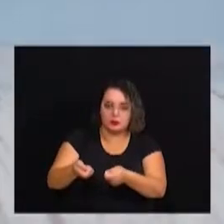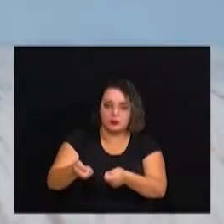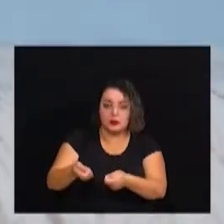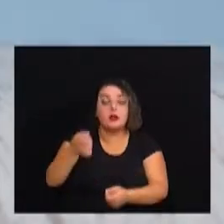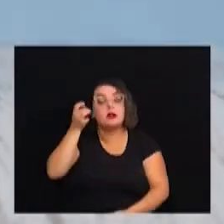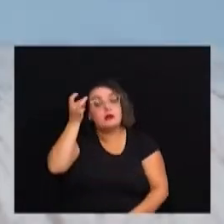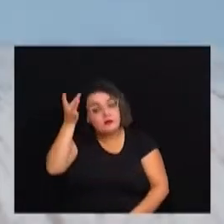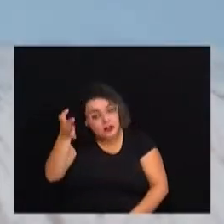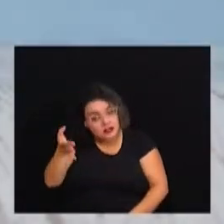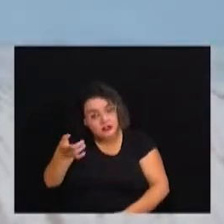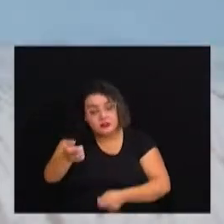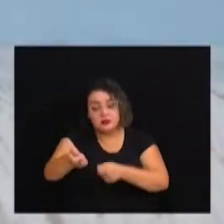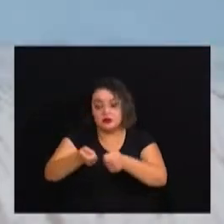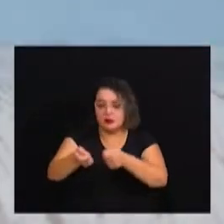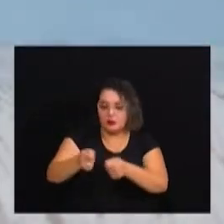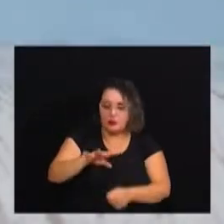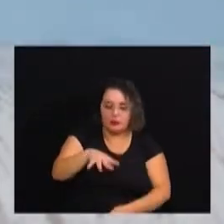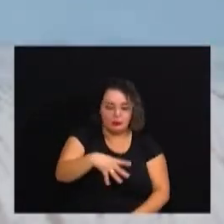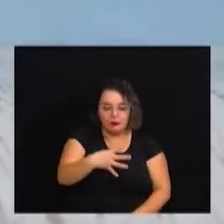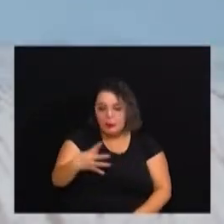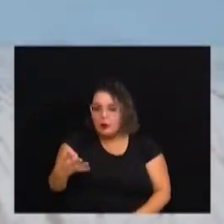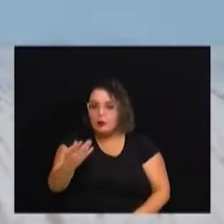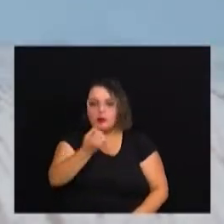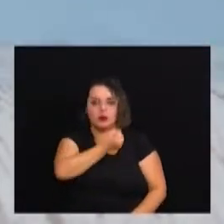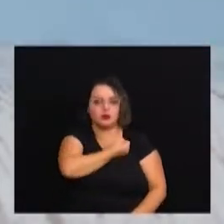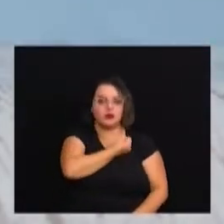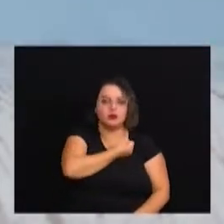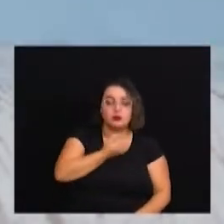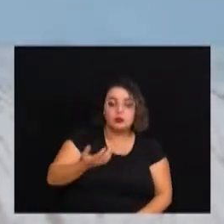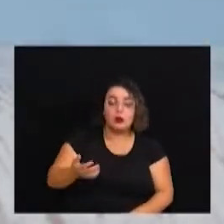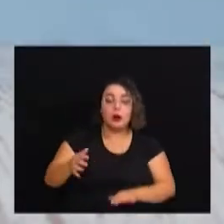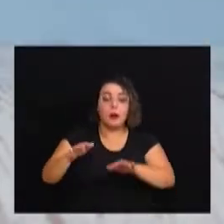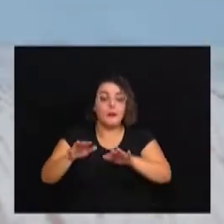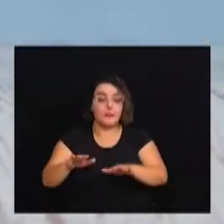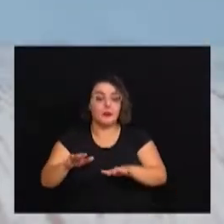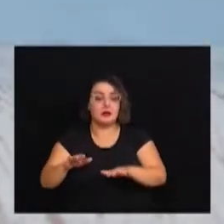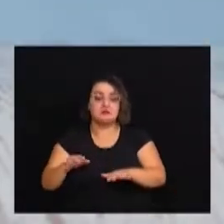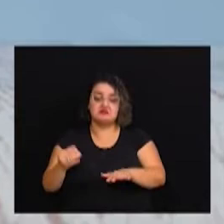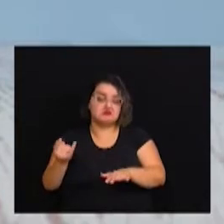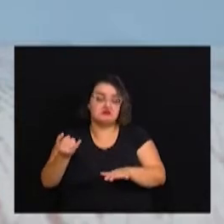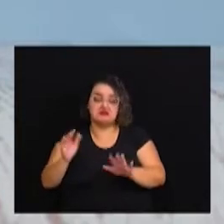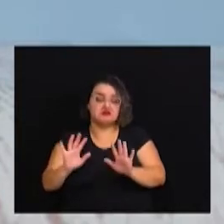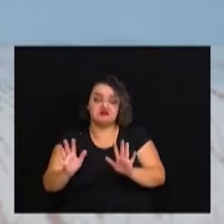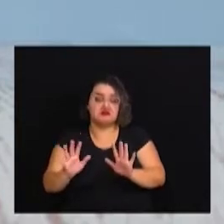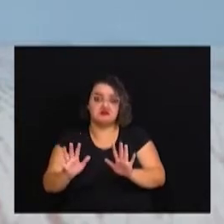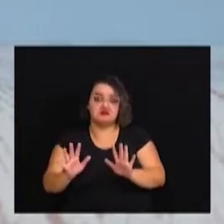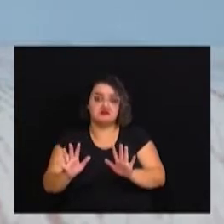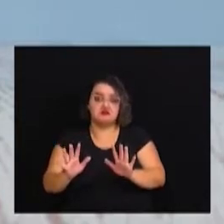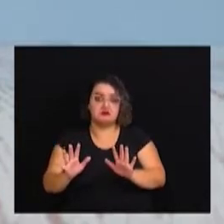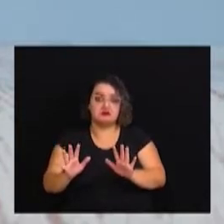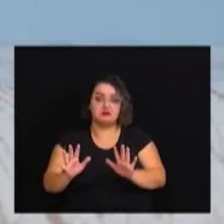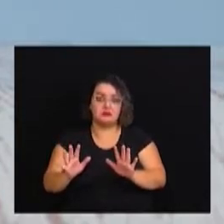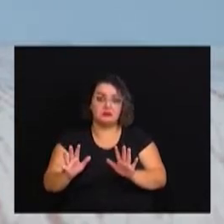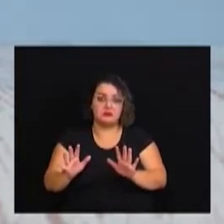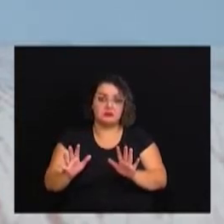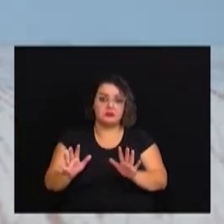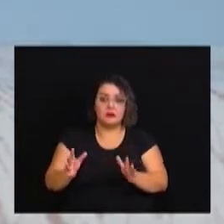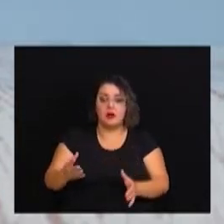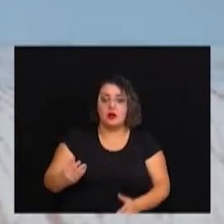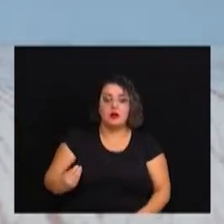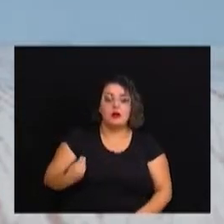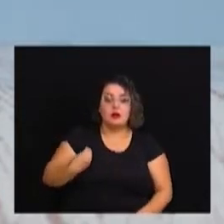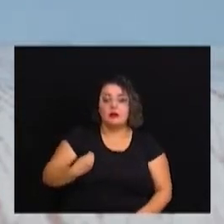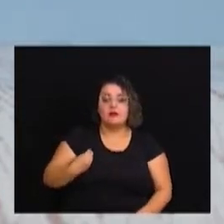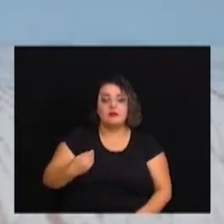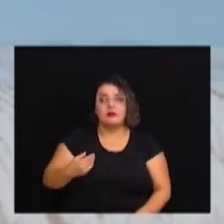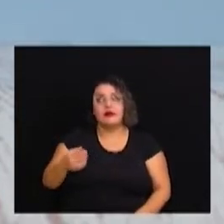tem facilidade com planilhas, com números, mas ele não se importa. Ele é assim, sabe o Viver no